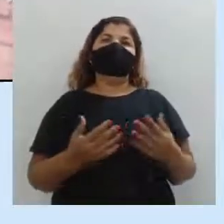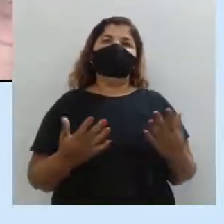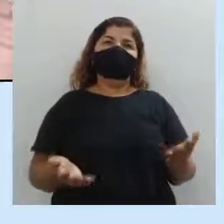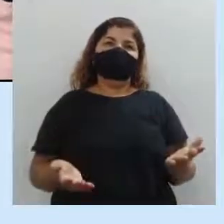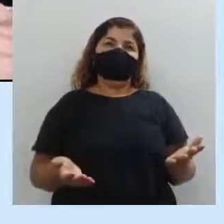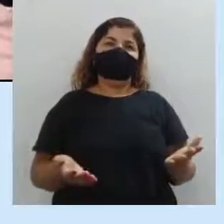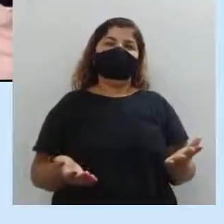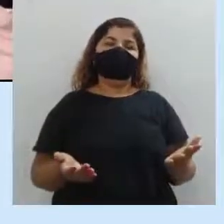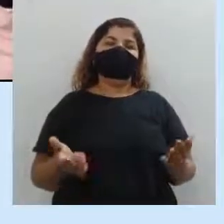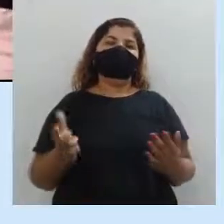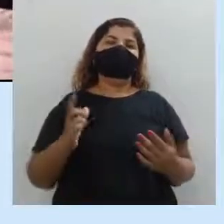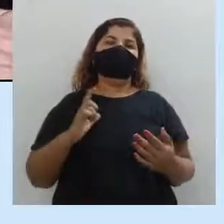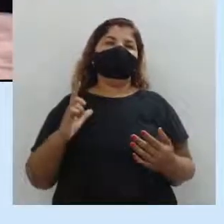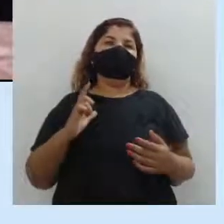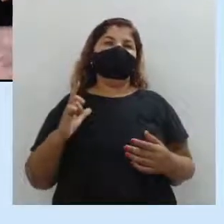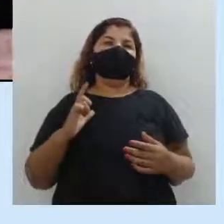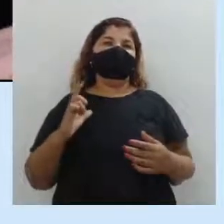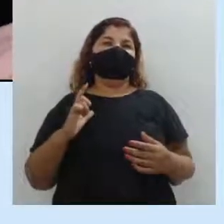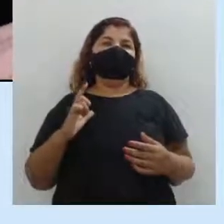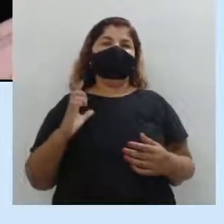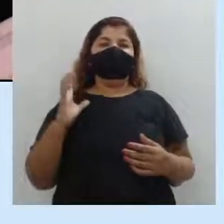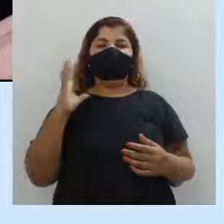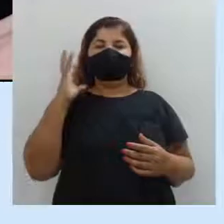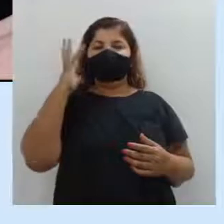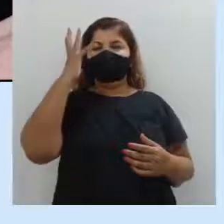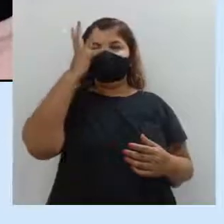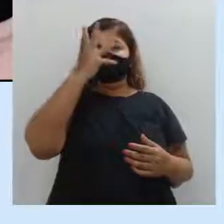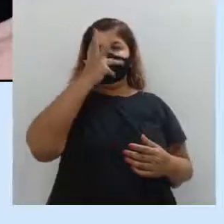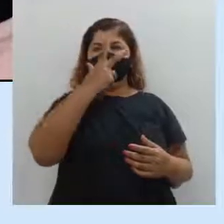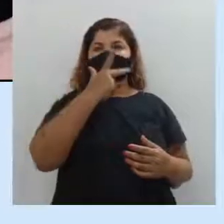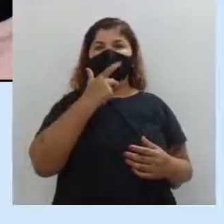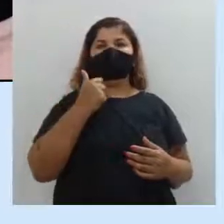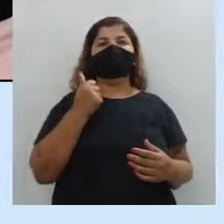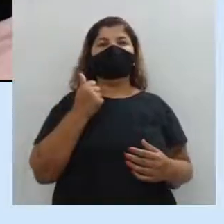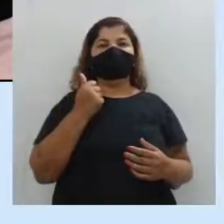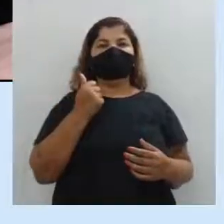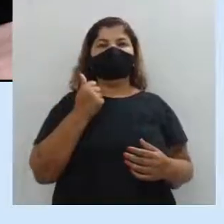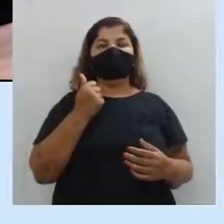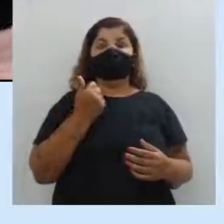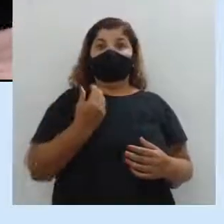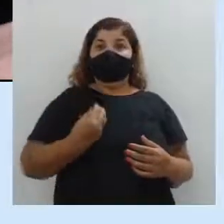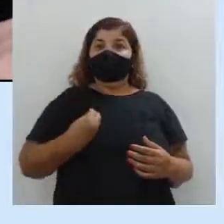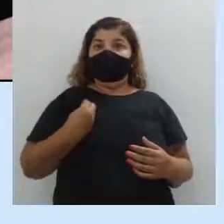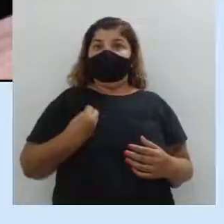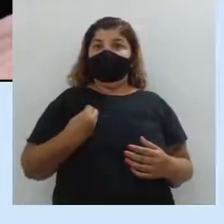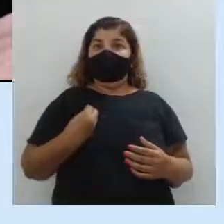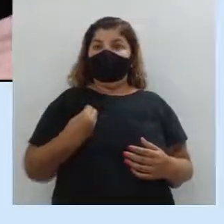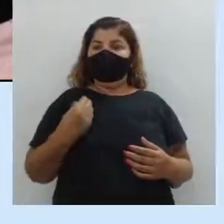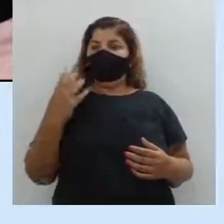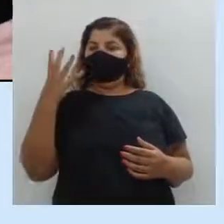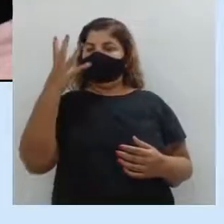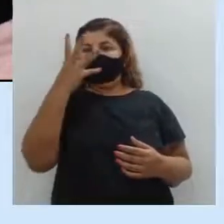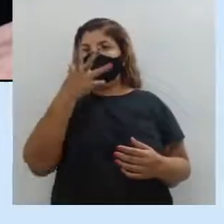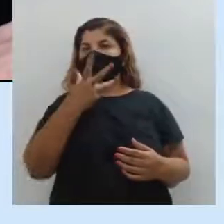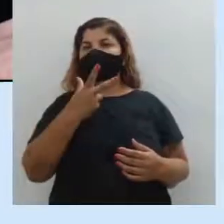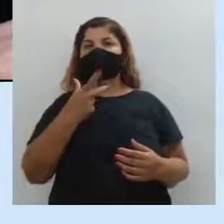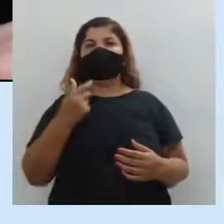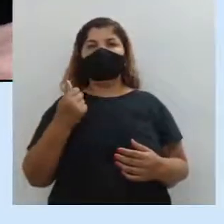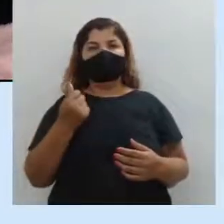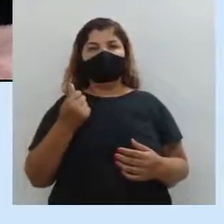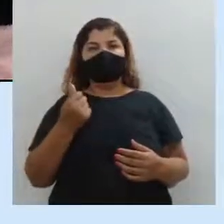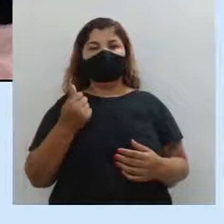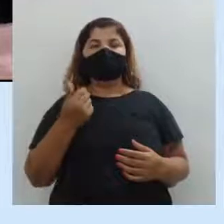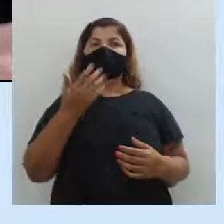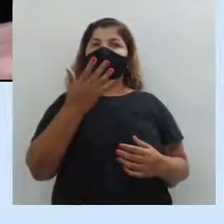Temos a palavra bonita, né? Bonita. A vida é bonita. Só que